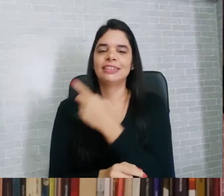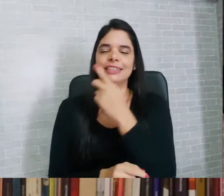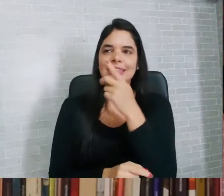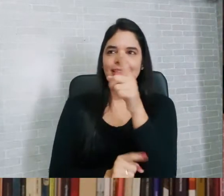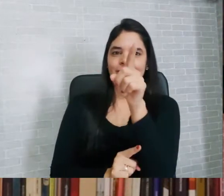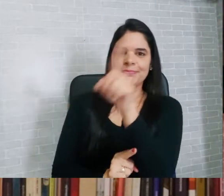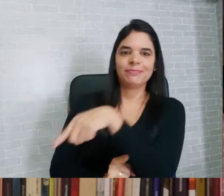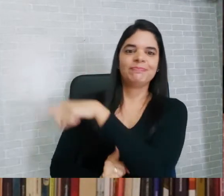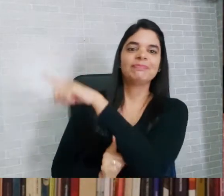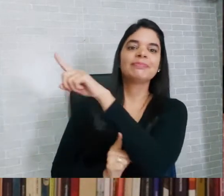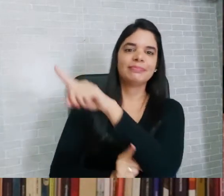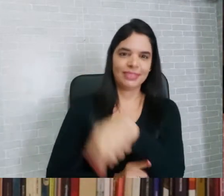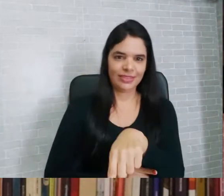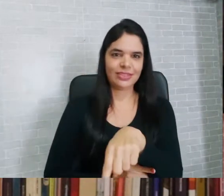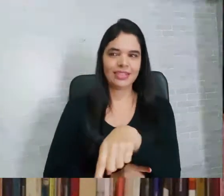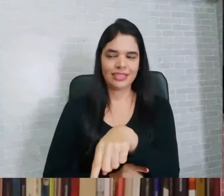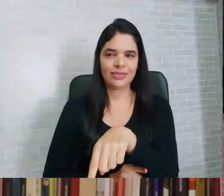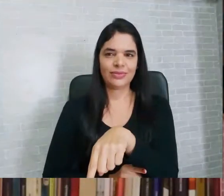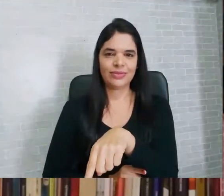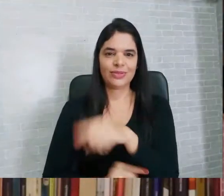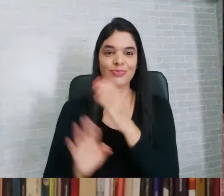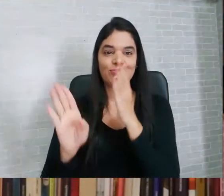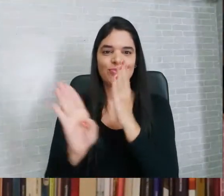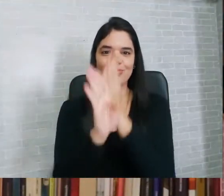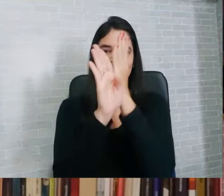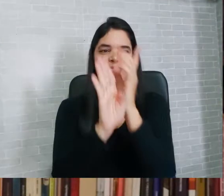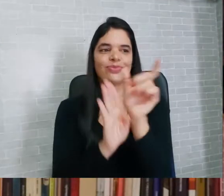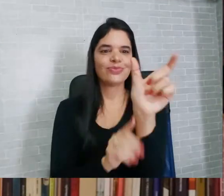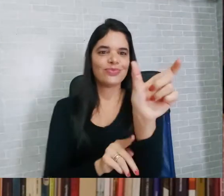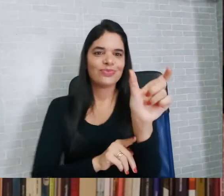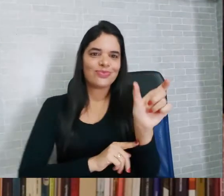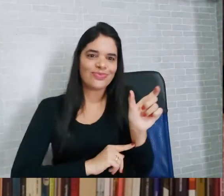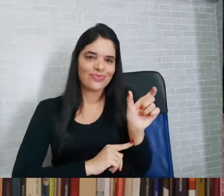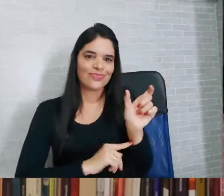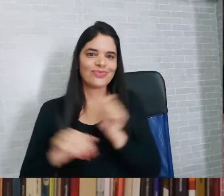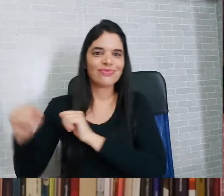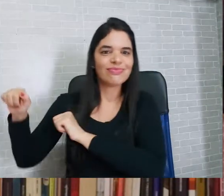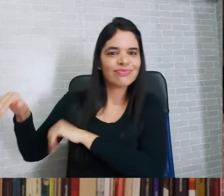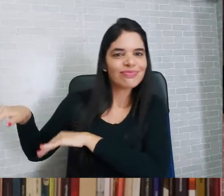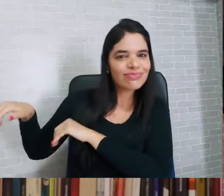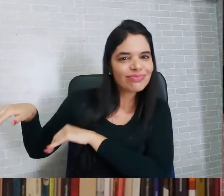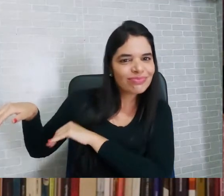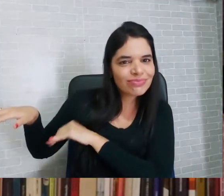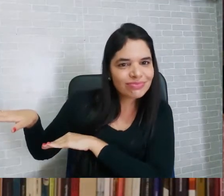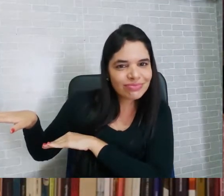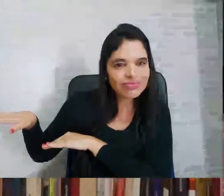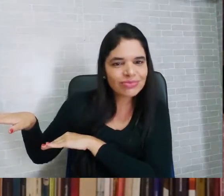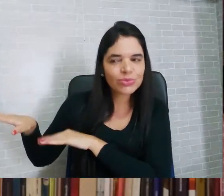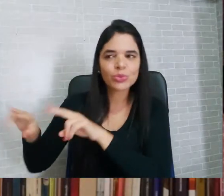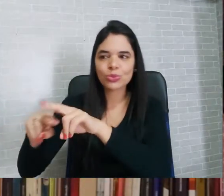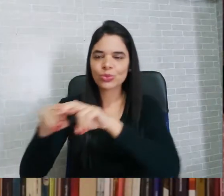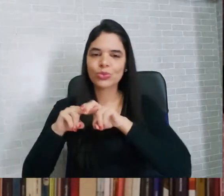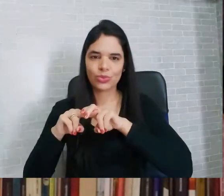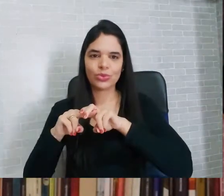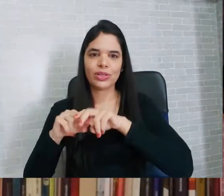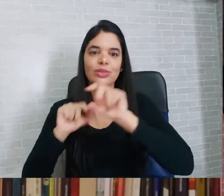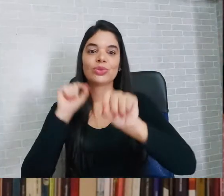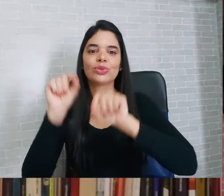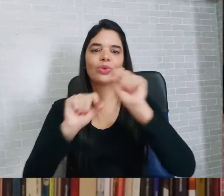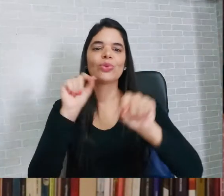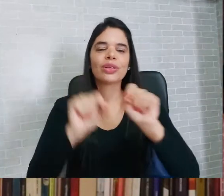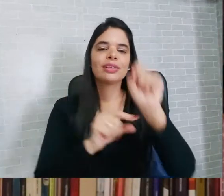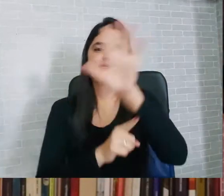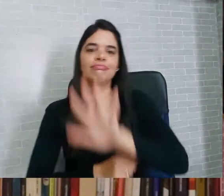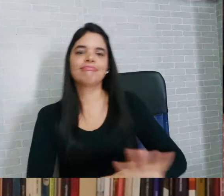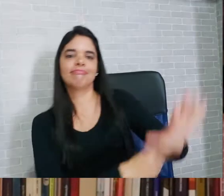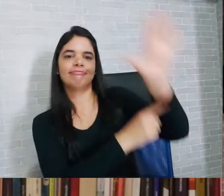anulado a questão de apenas guianense, né, em proveito de uma globalidade